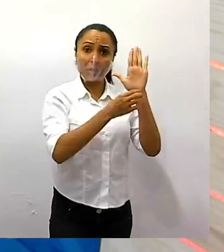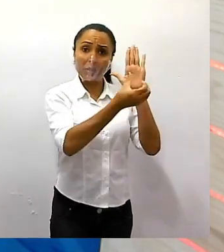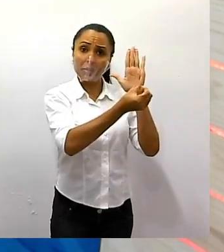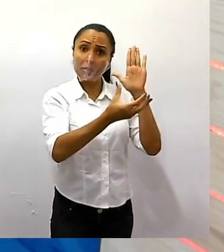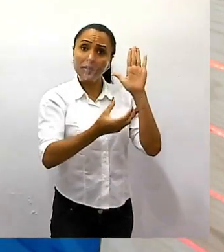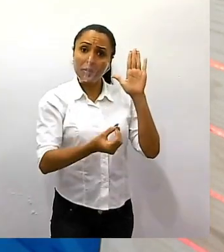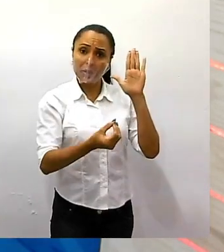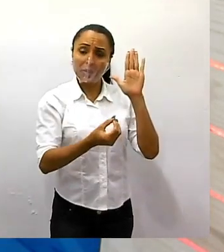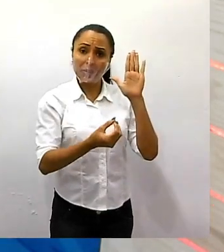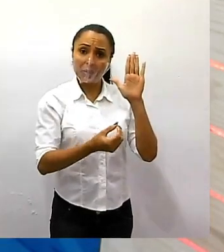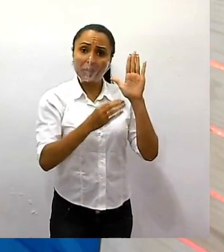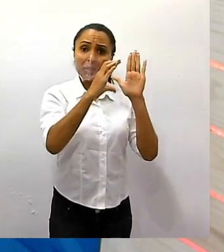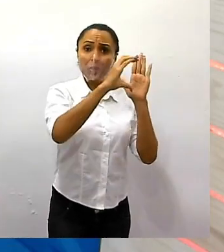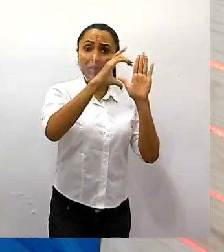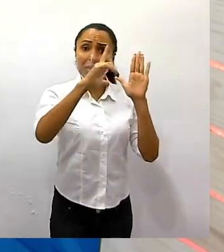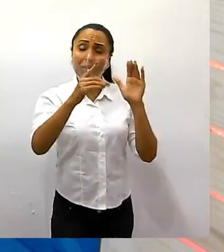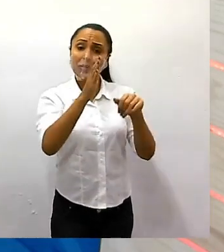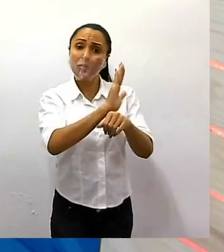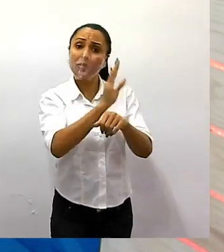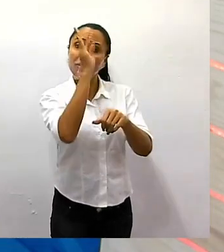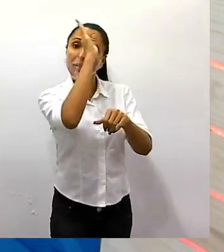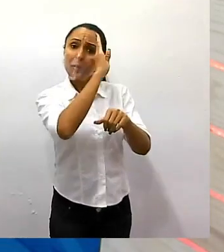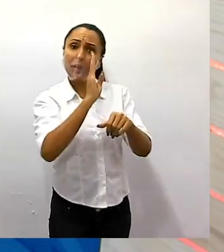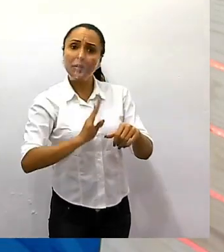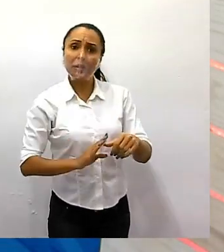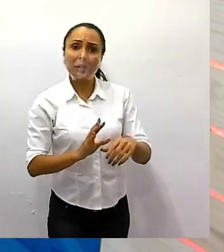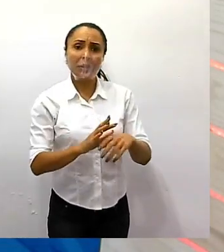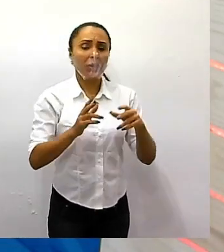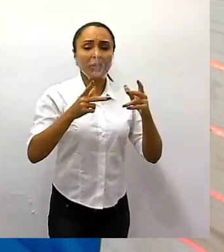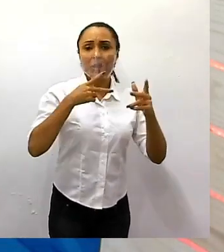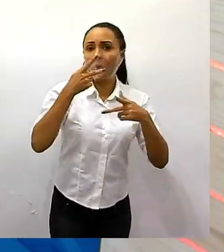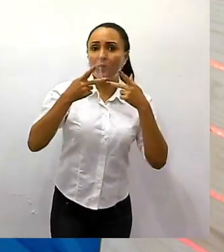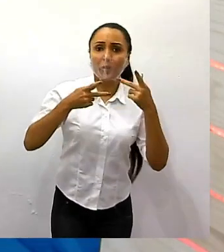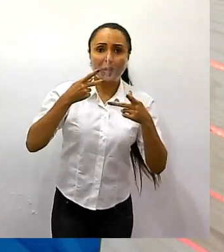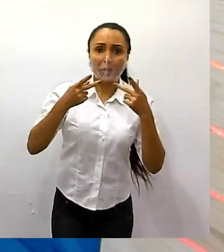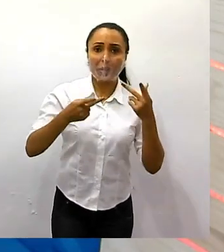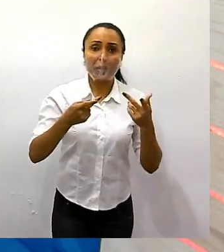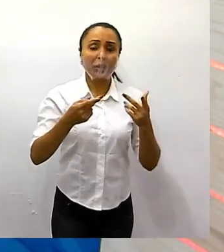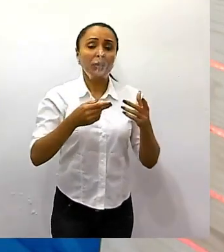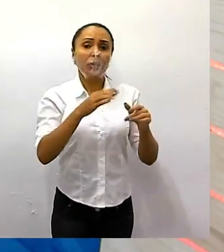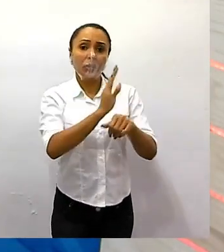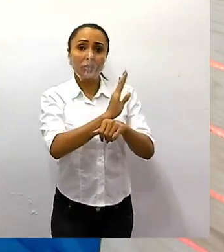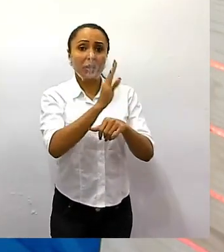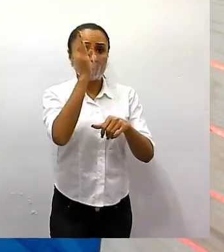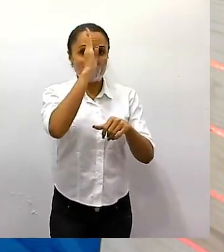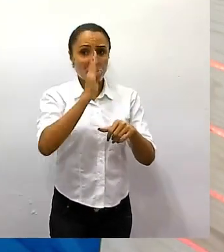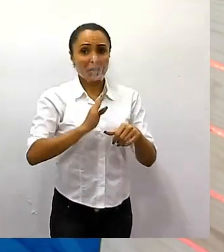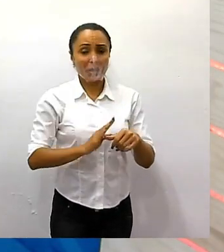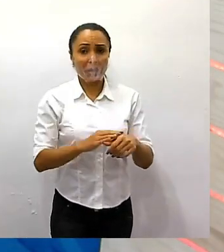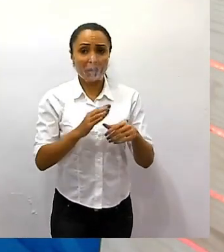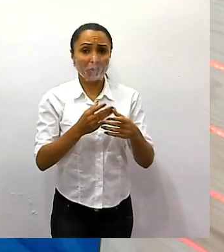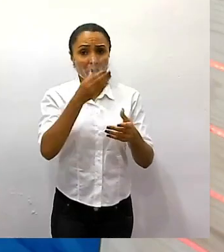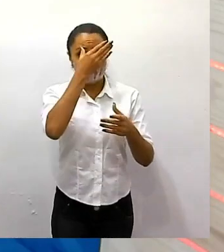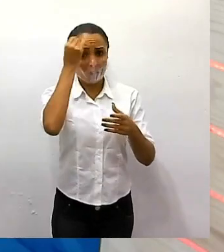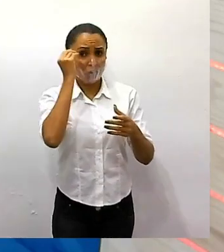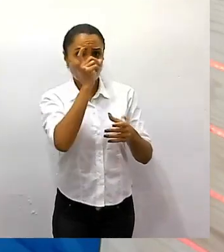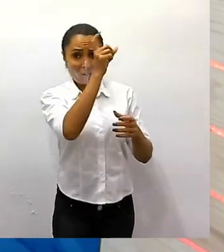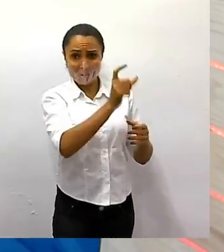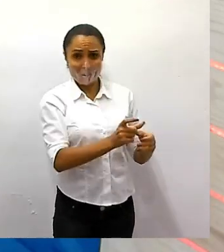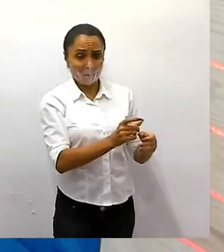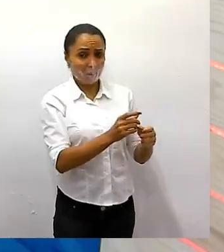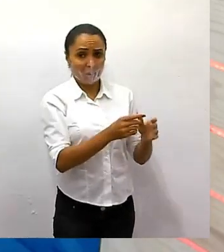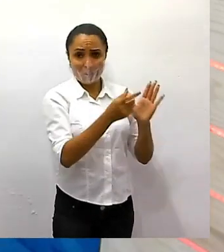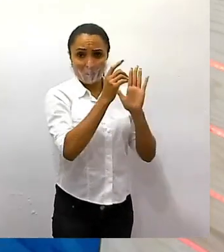são clássicos do cinema brasileiro. Não dá para falar de cinema brasileiro sem falar de Glauber Rocha e sem falar desses dois